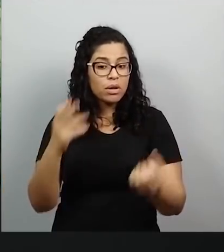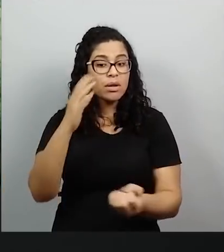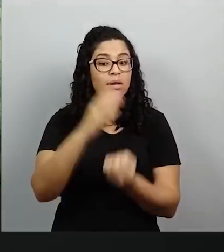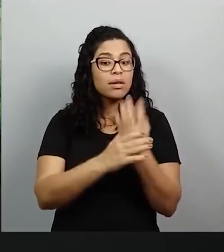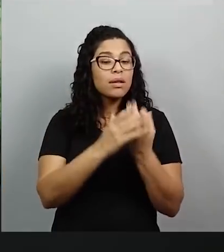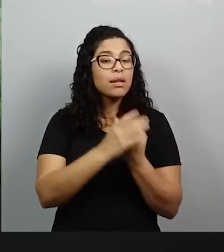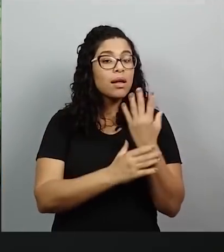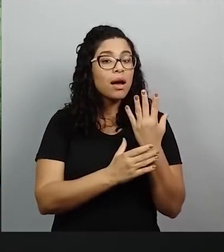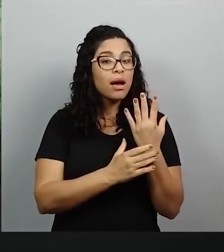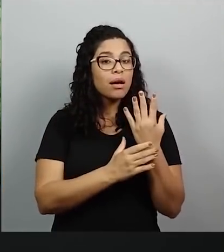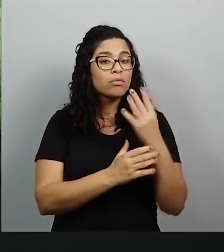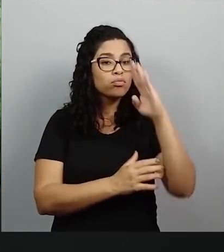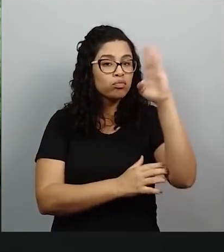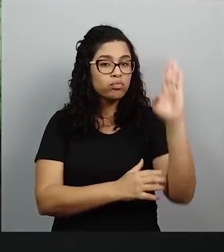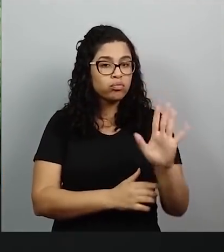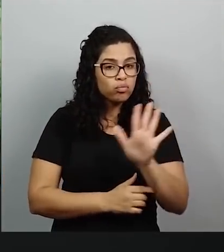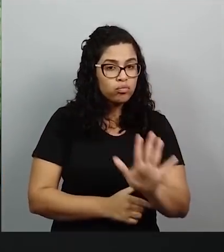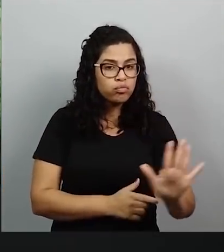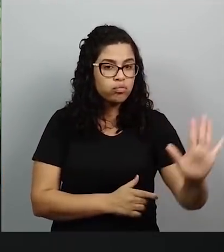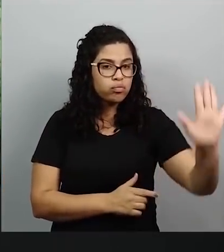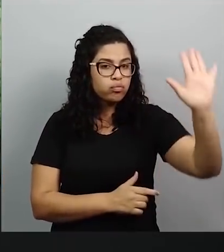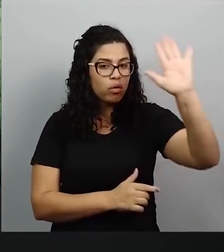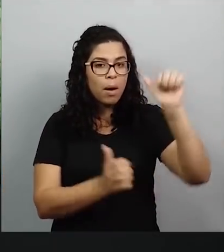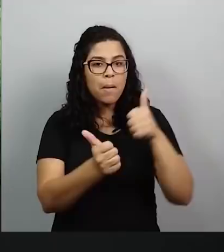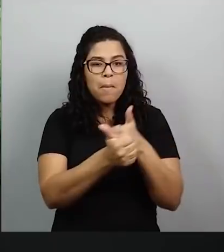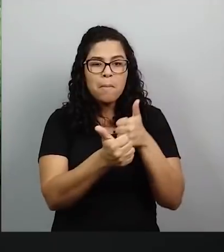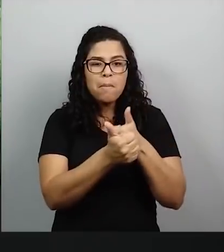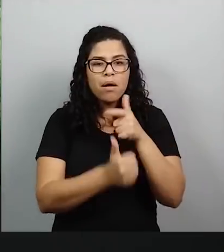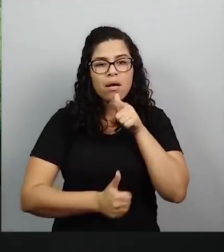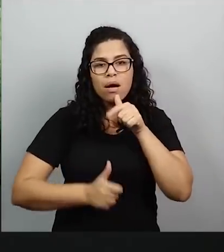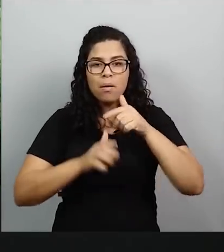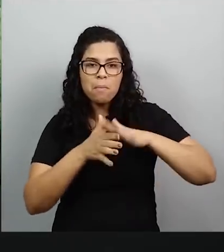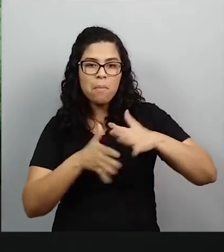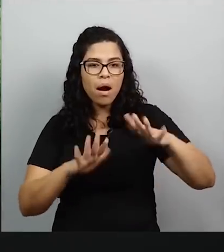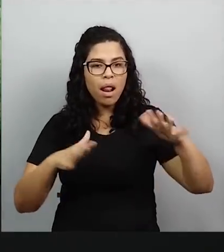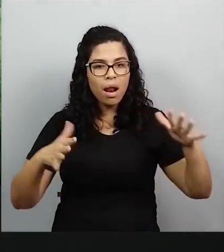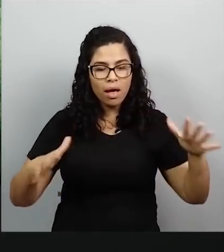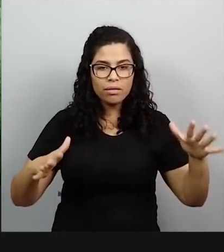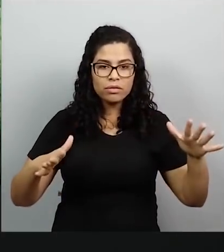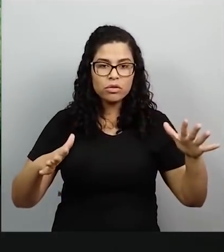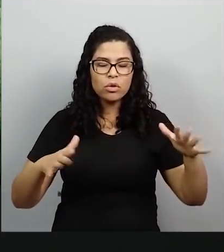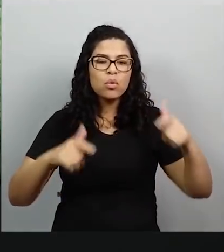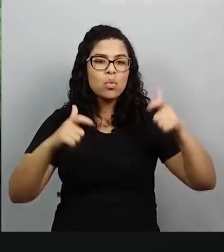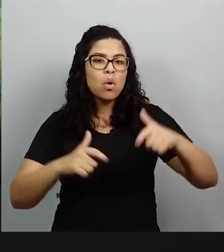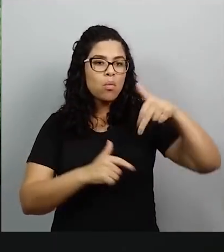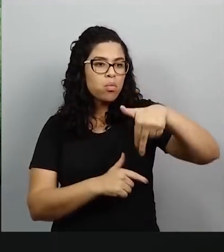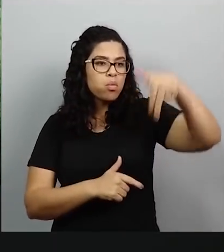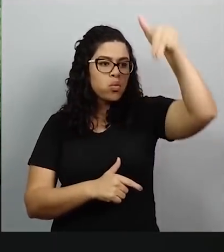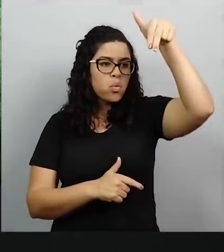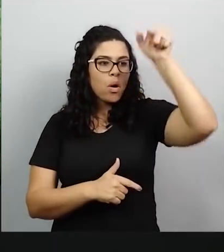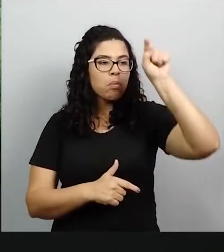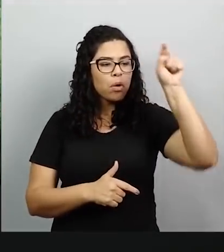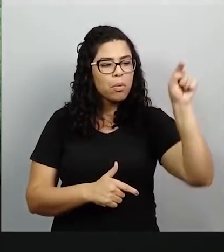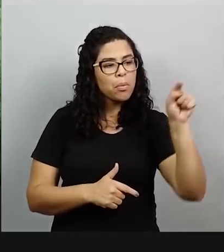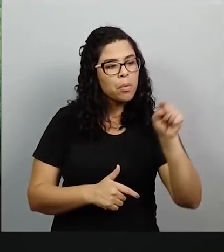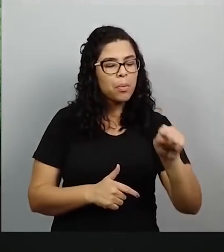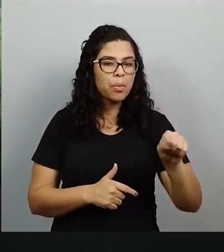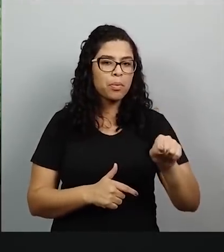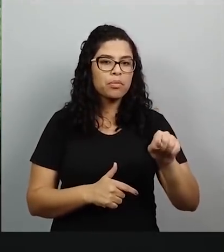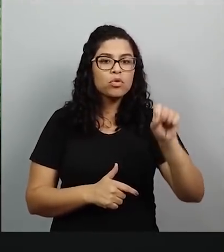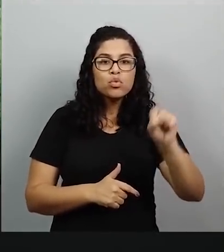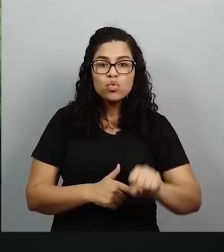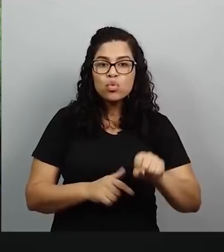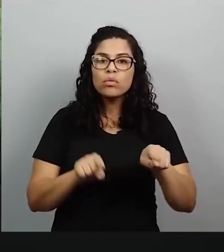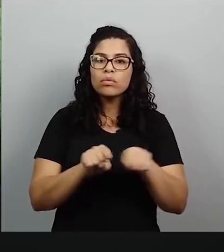e criar aqui os engenhos no litoral da região Nordeste e pontos ali da